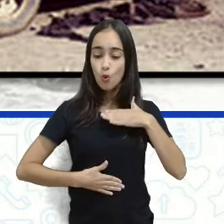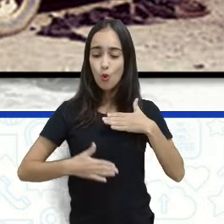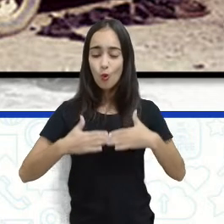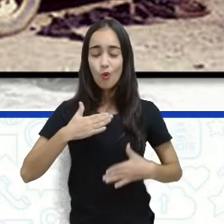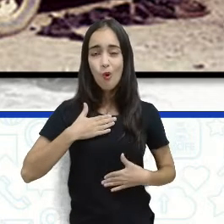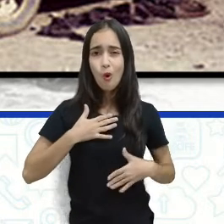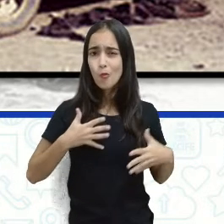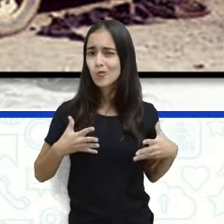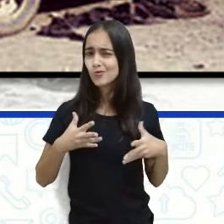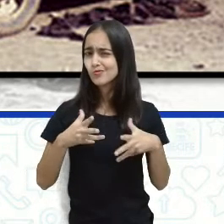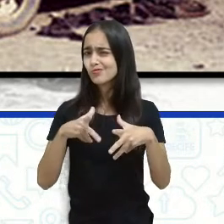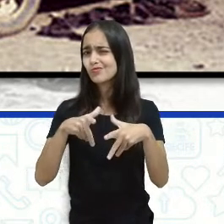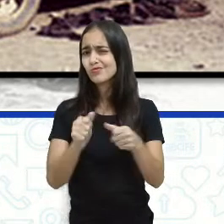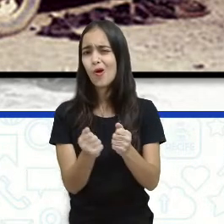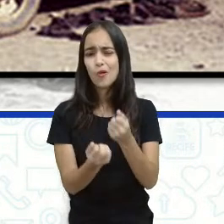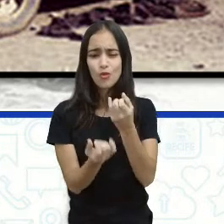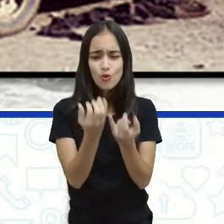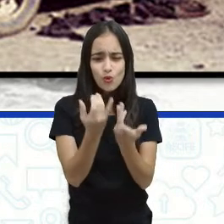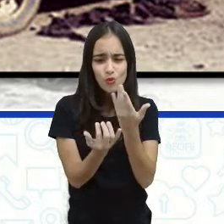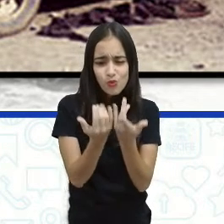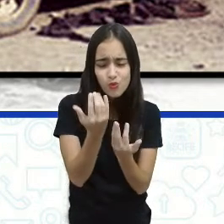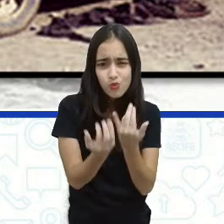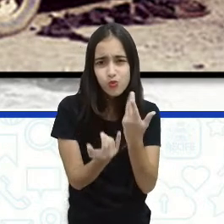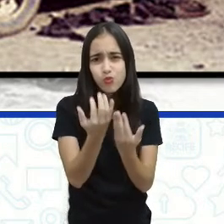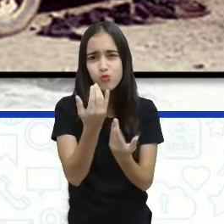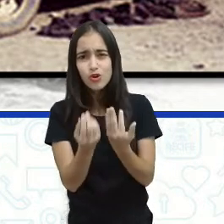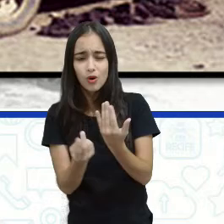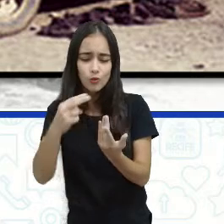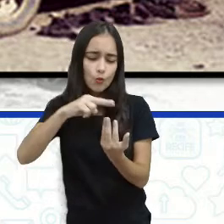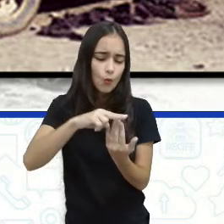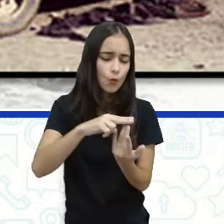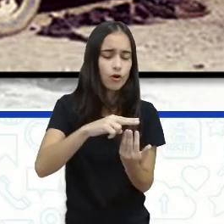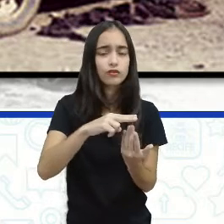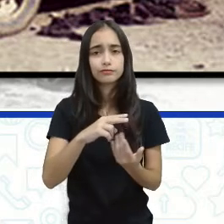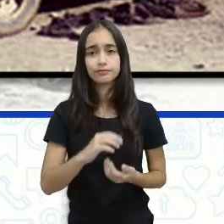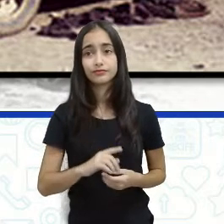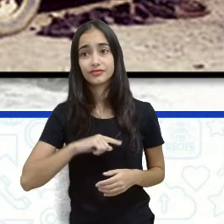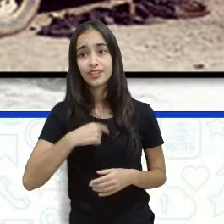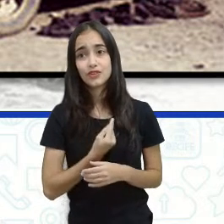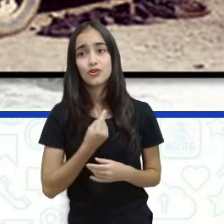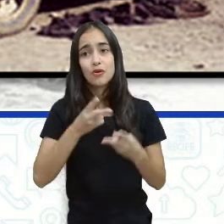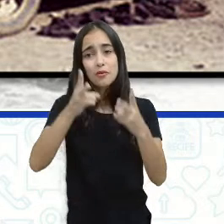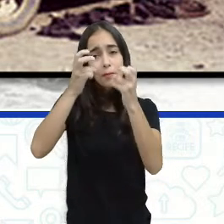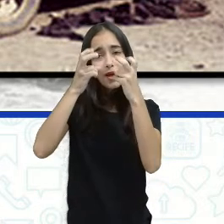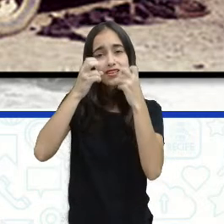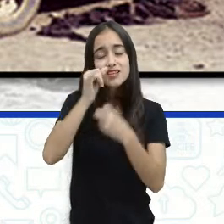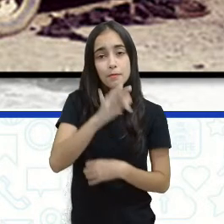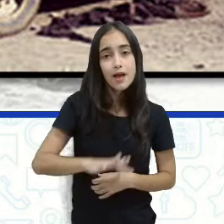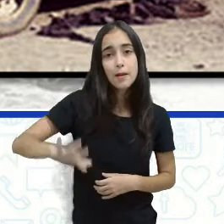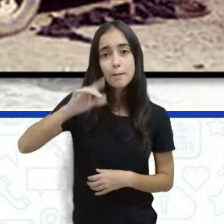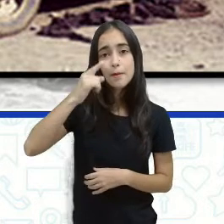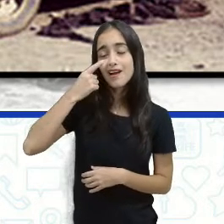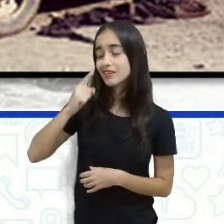queimado ali, né? E aqui a gente vê uma imagem, né, com restos, né, de